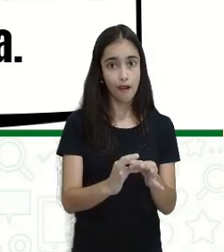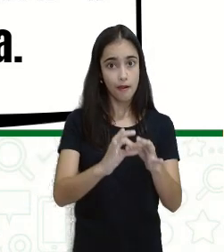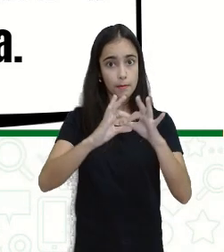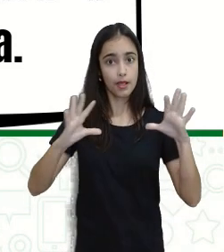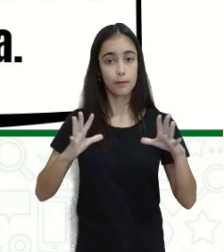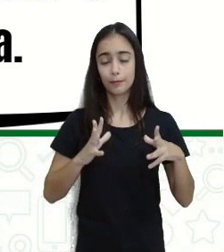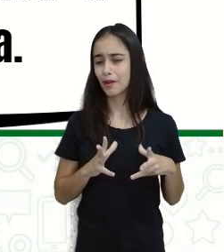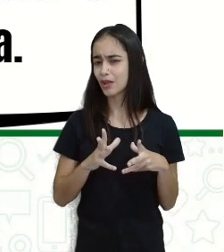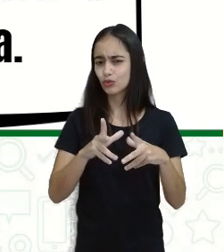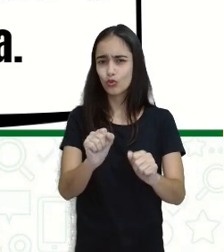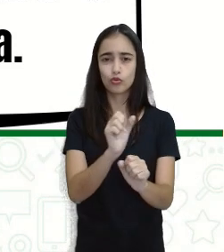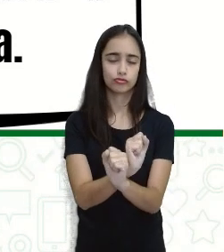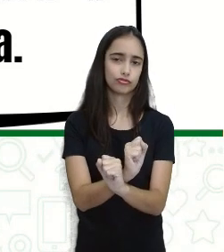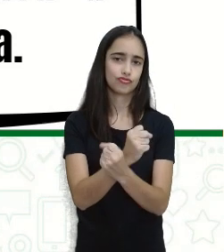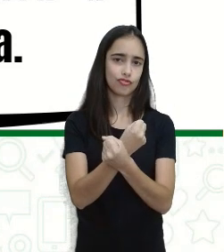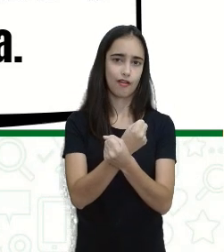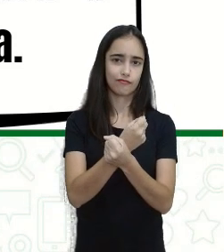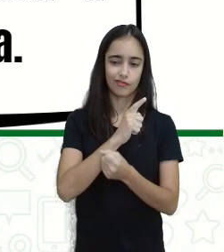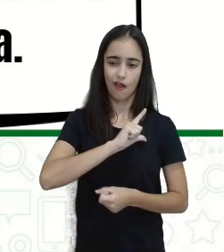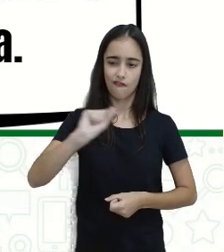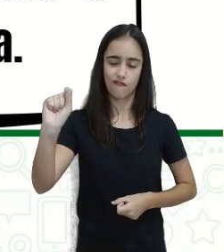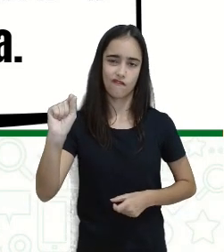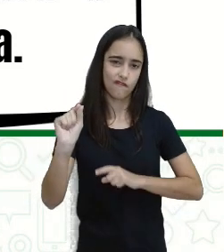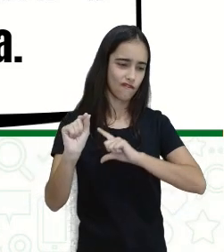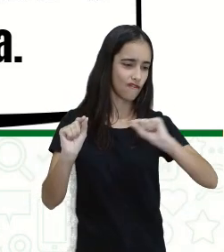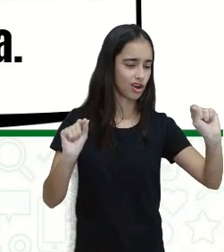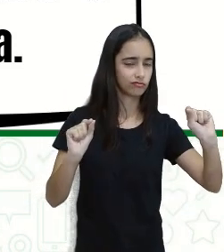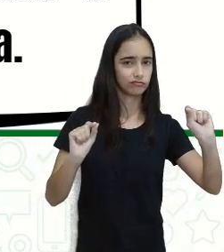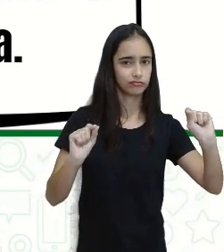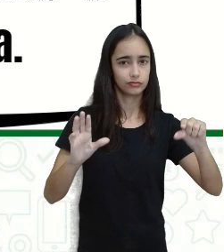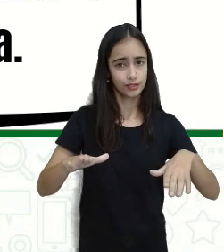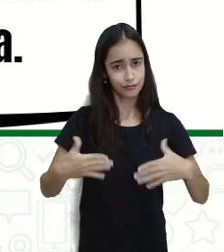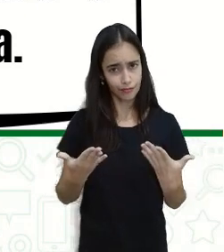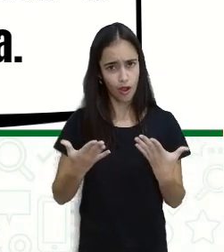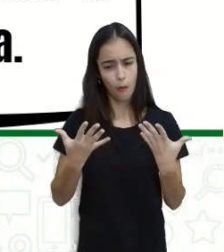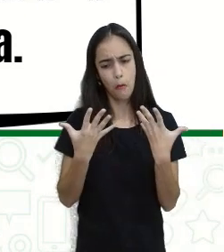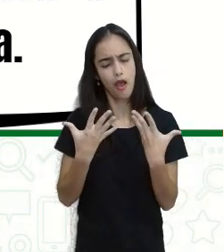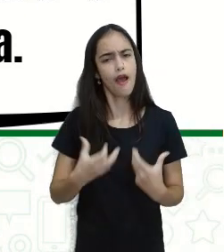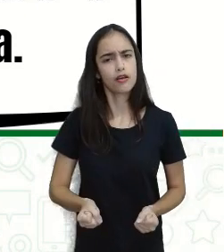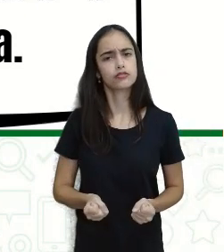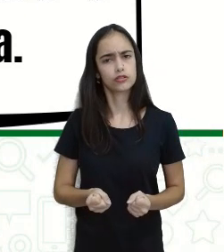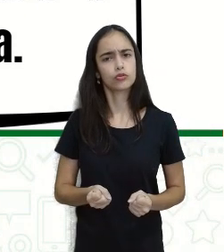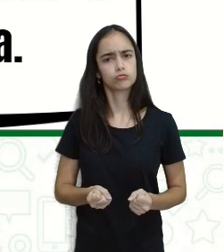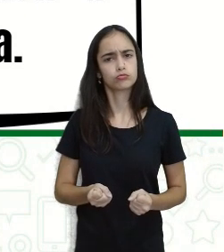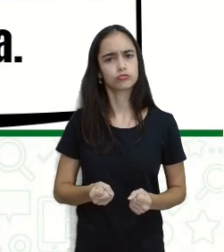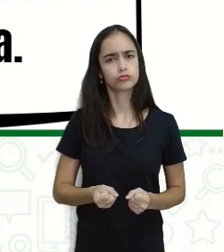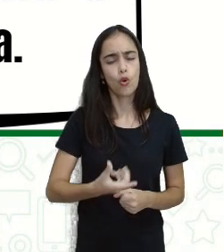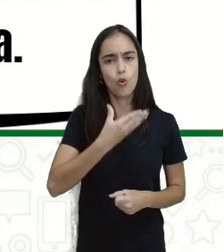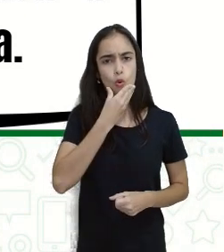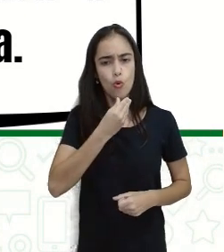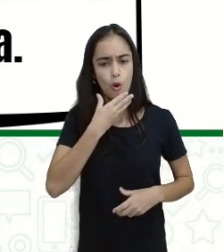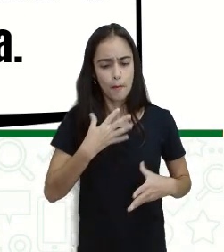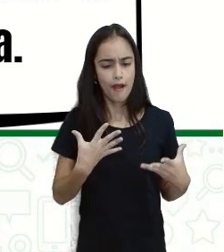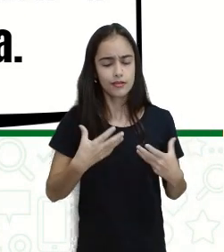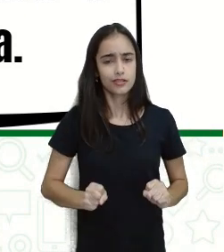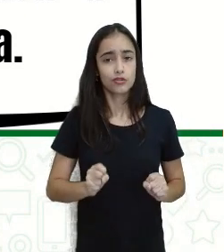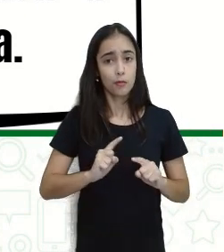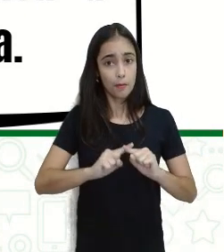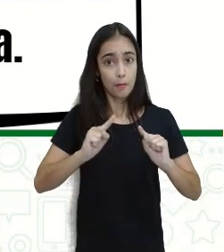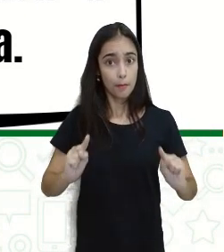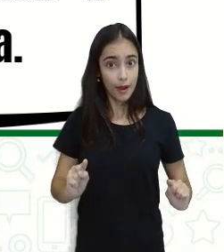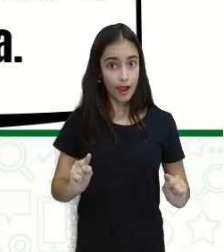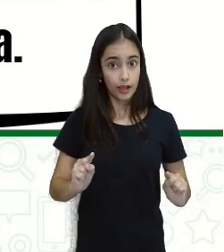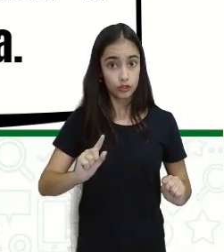os escravos fugidos e a proposta foi aceita, né, pelo líder Ganga Zumba, mas Zumbi rejeitou a proposta